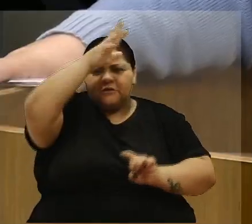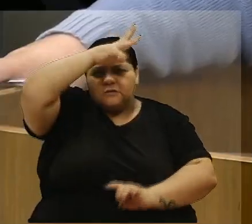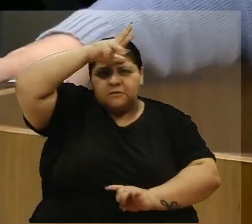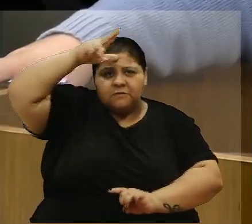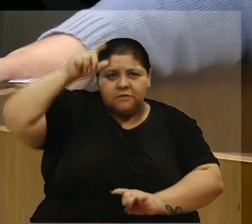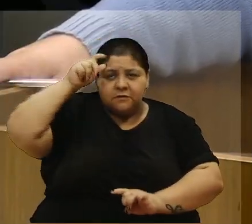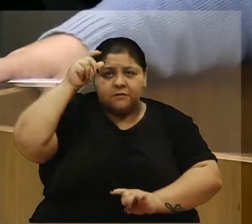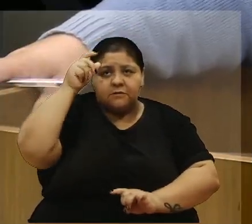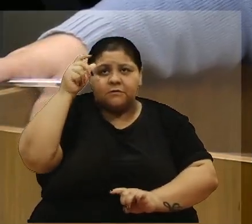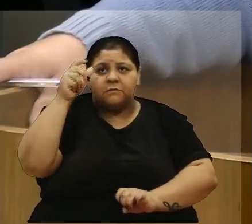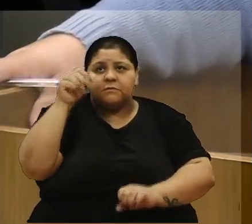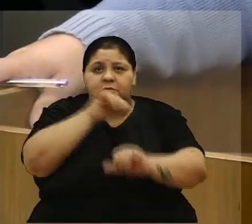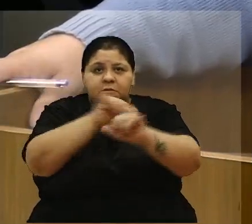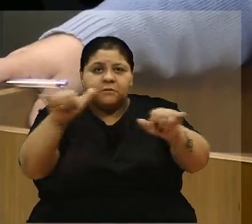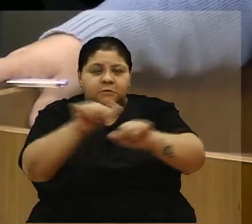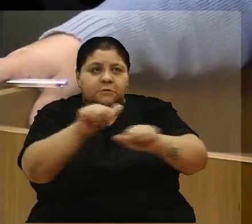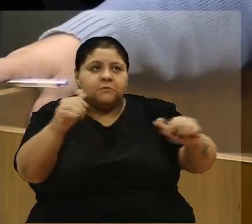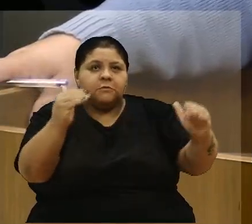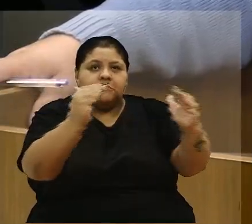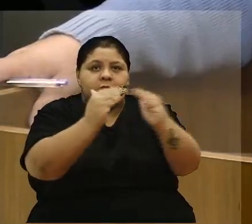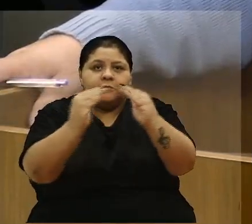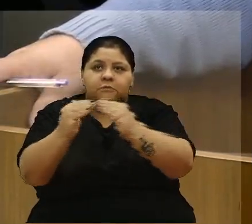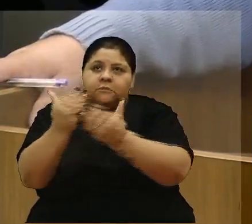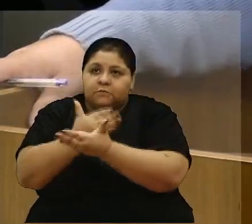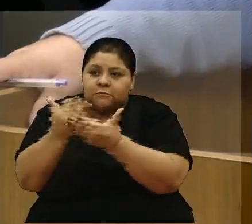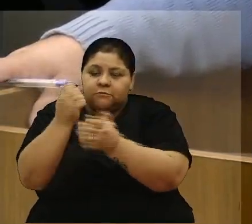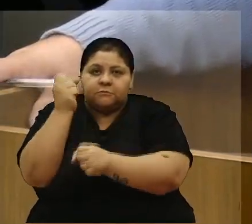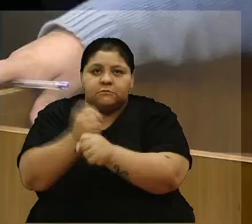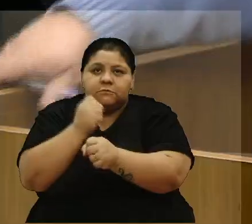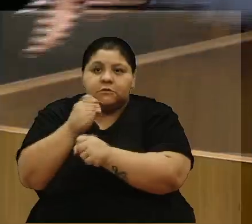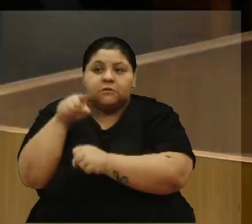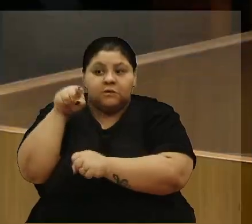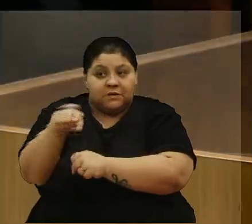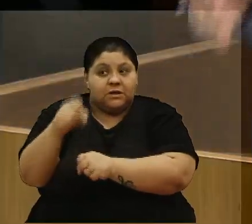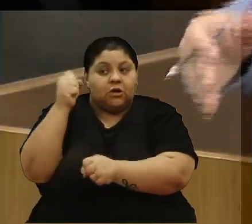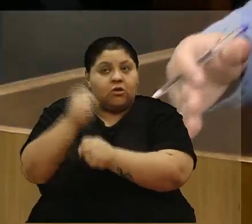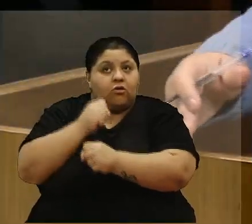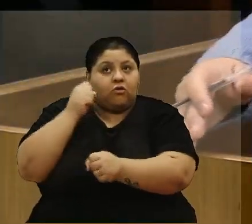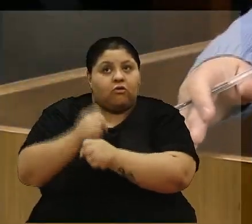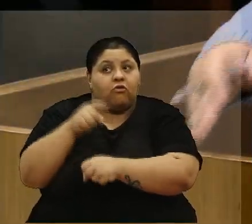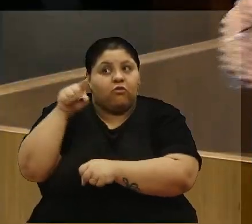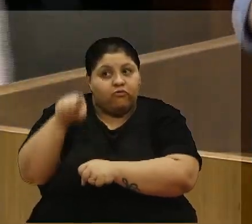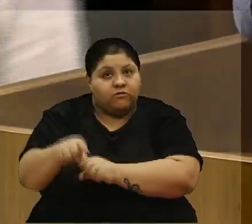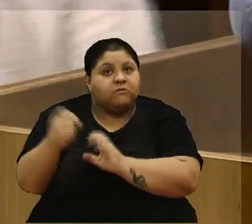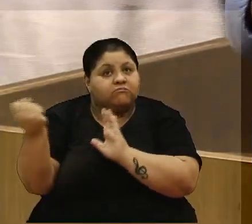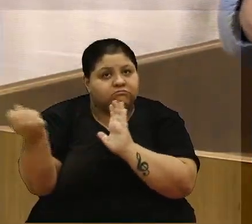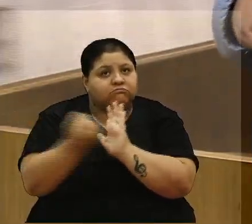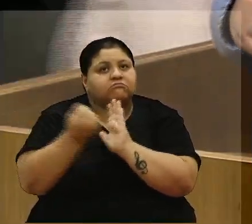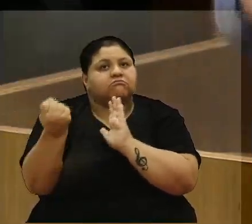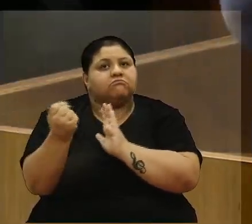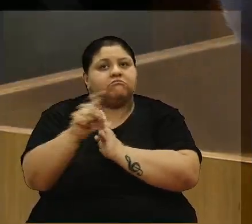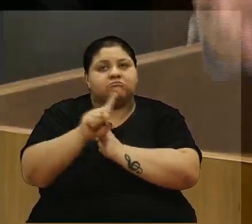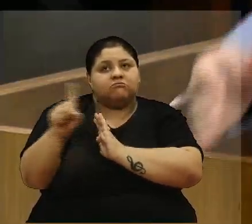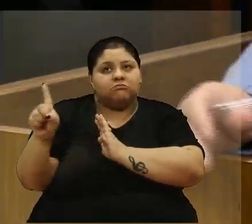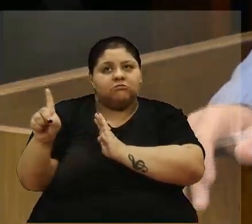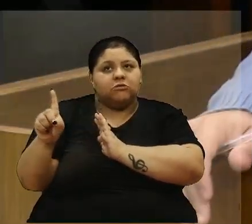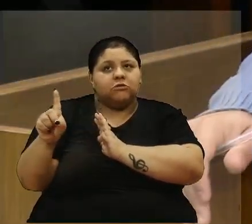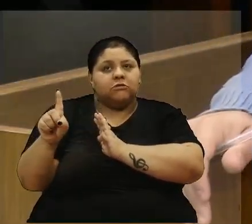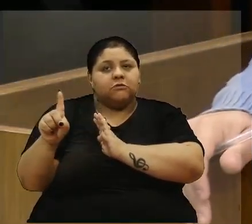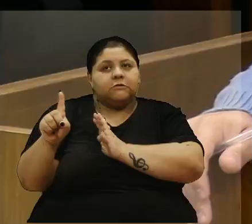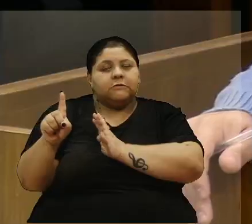está informando os moradores quando iniciarem as obras, aqui terão obras, vocês serão impactados, para não ser